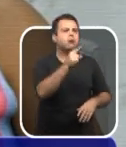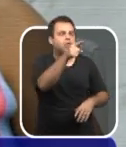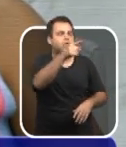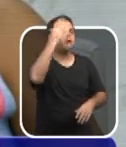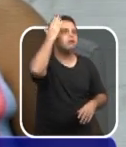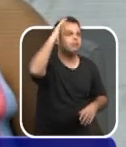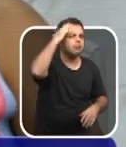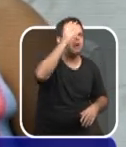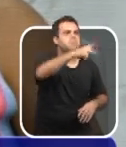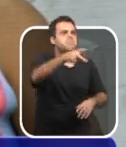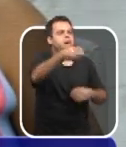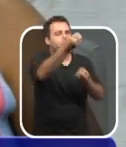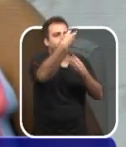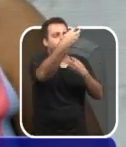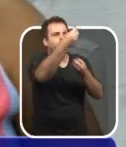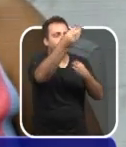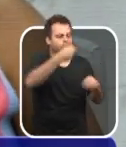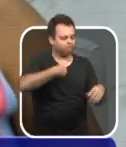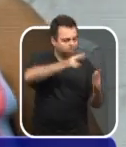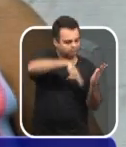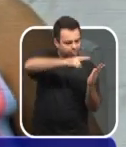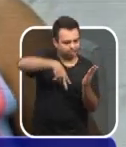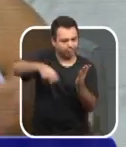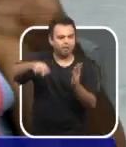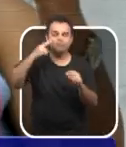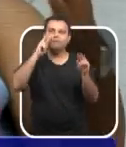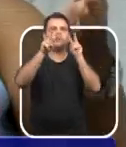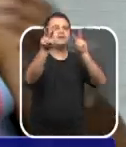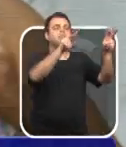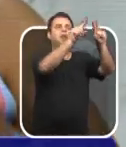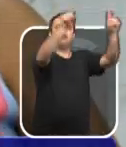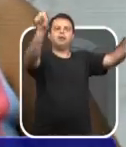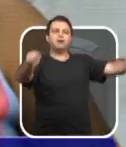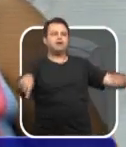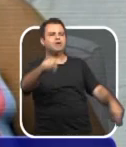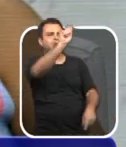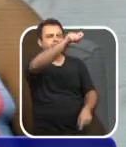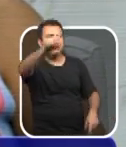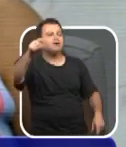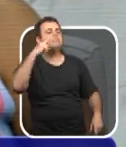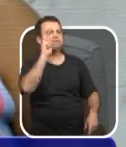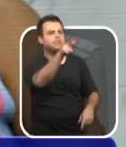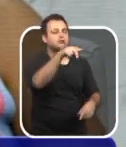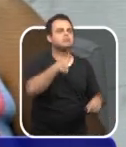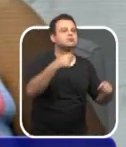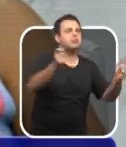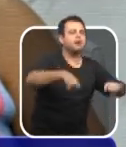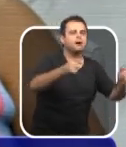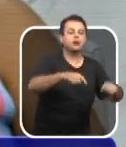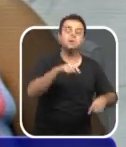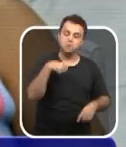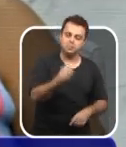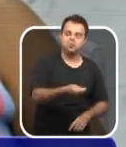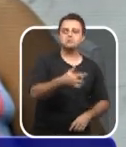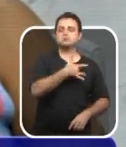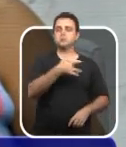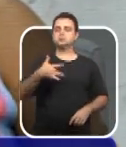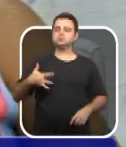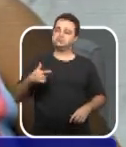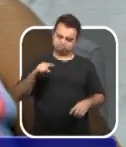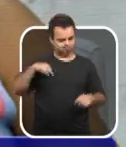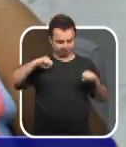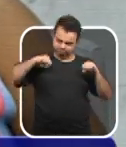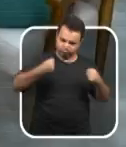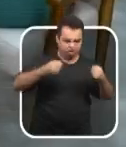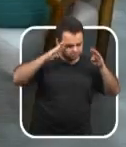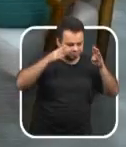prestigiada. Poxa, eu estou entendendo, eu estou conseguindo ler, eu estou conseguindo ver o quadro da escola, né? Então, isso é saúde pública e eu vou empenhar